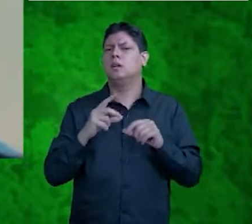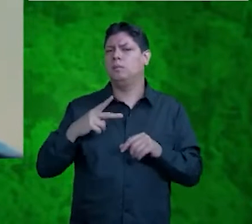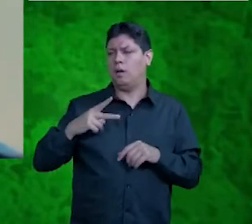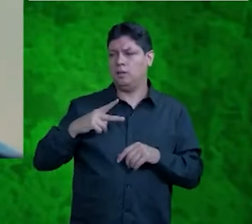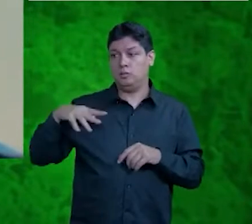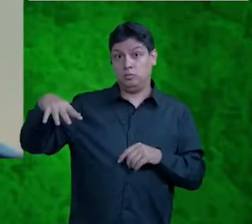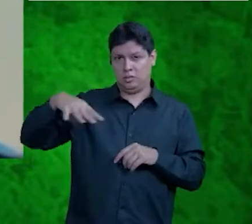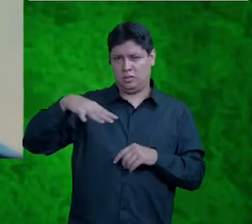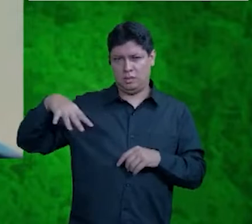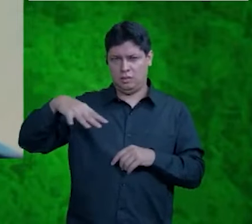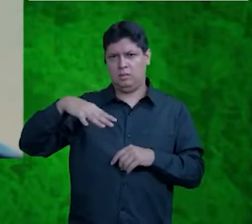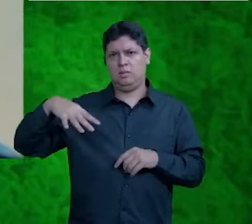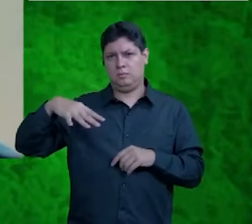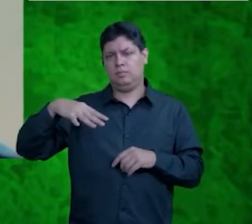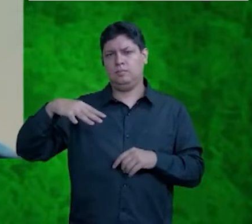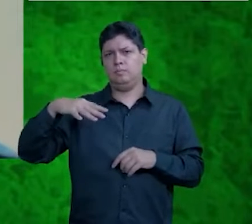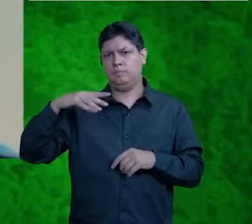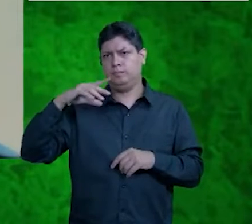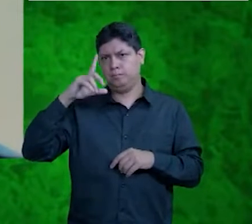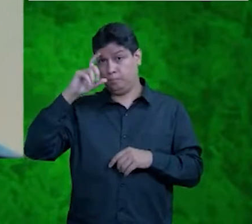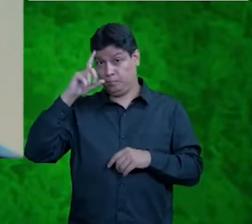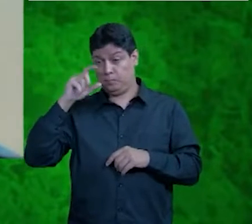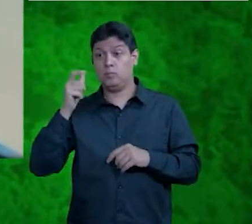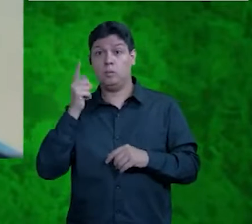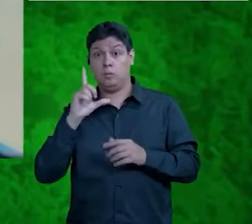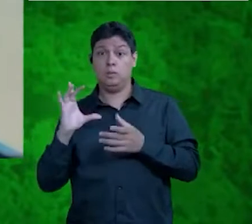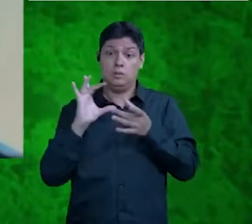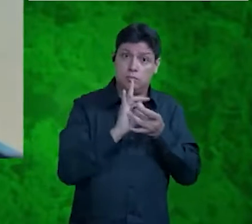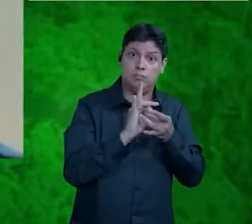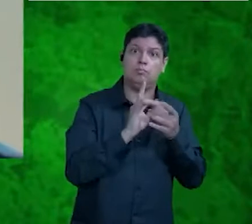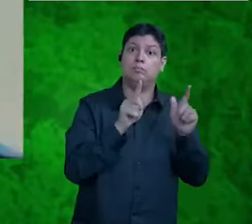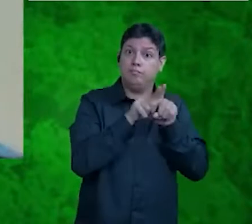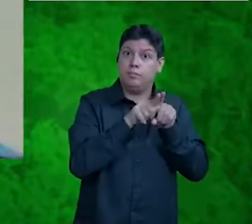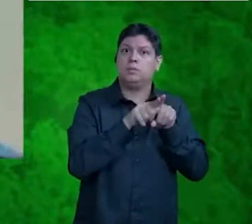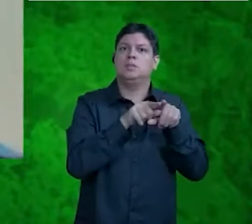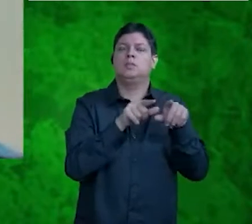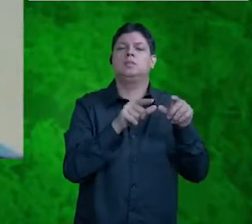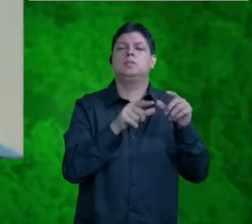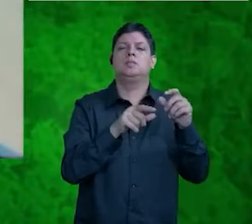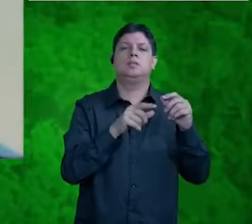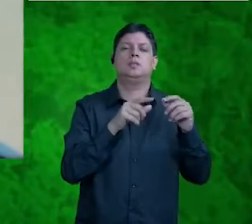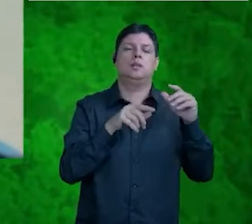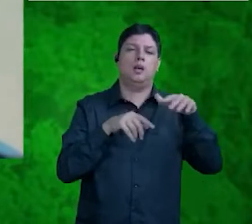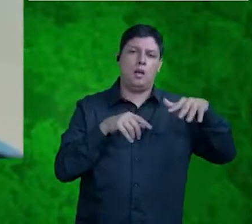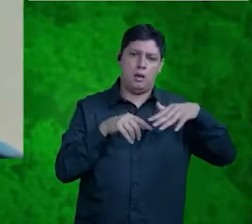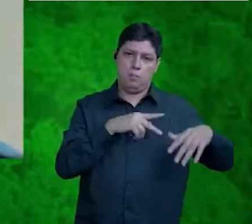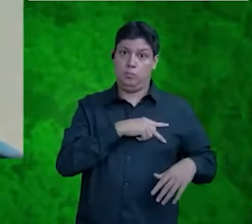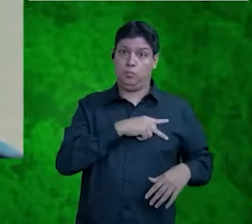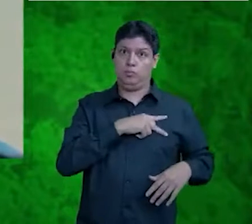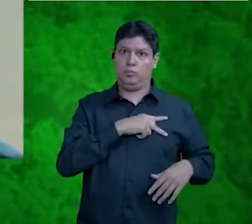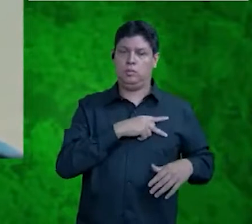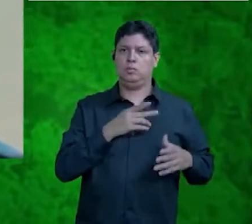conseguiu agregar seus serviços ao serviço público que estava sendo prestado e conseguimos em conjunto trabalhar para